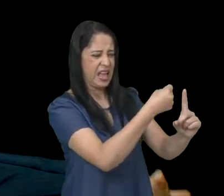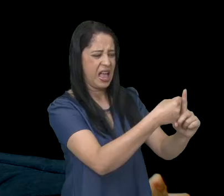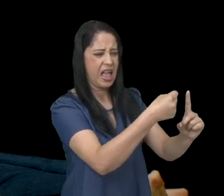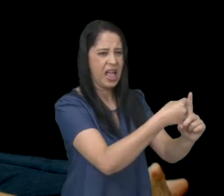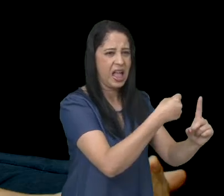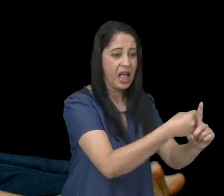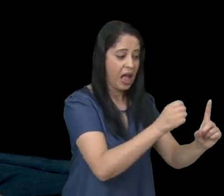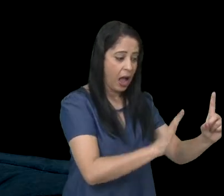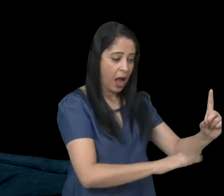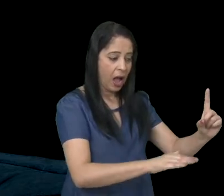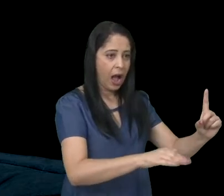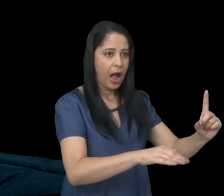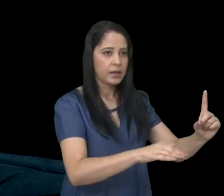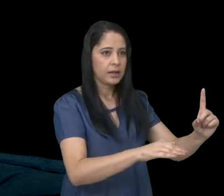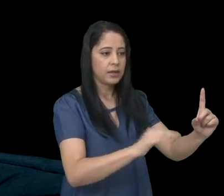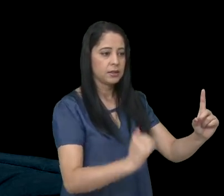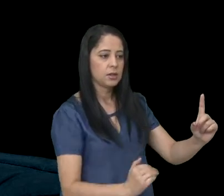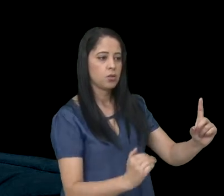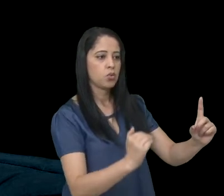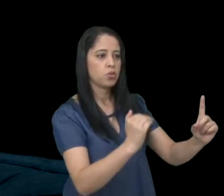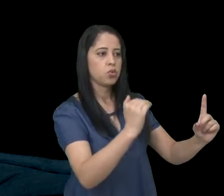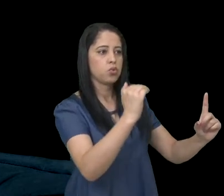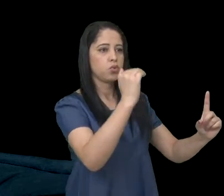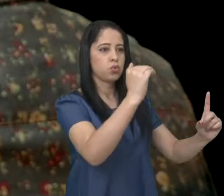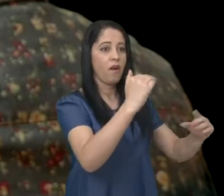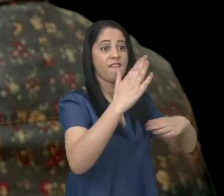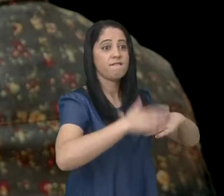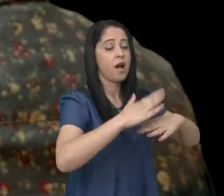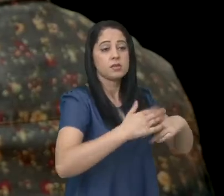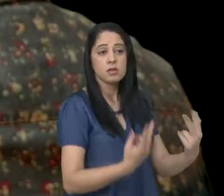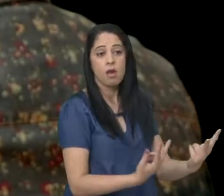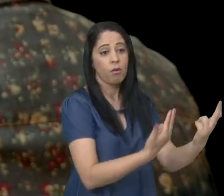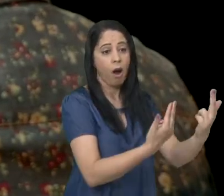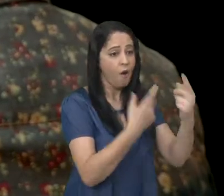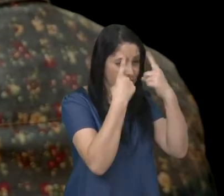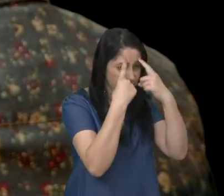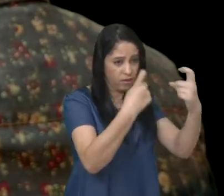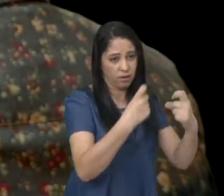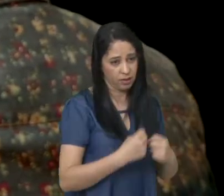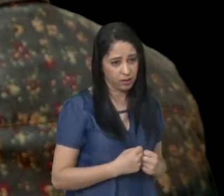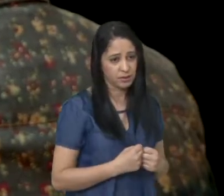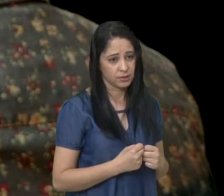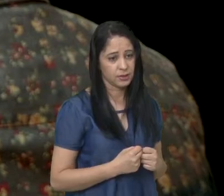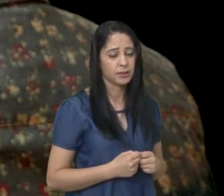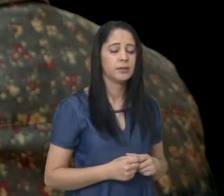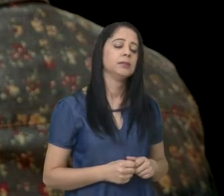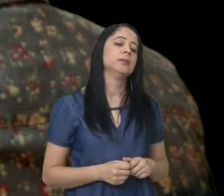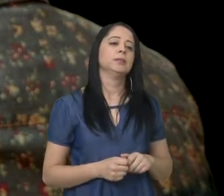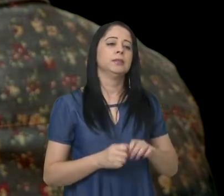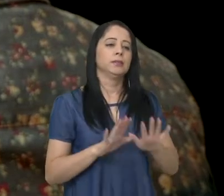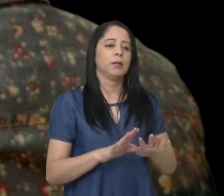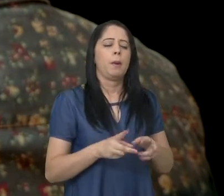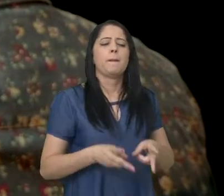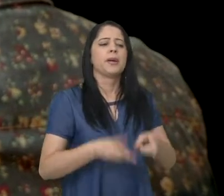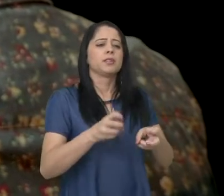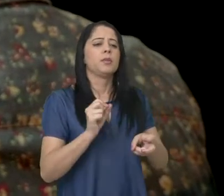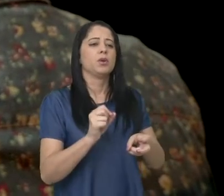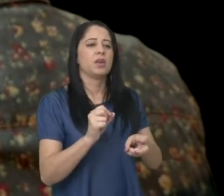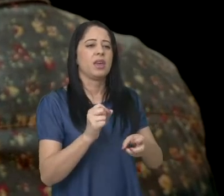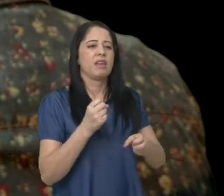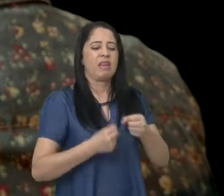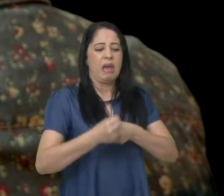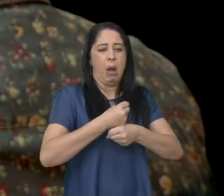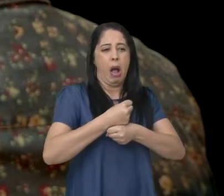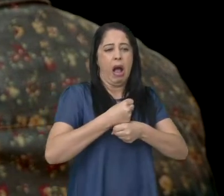reproduz depois, né? Então, hoje nós estamos vendo que, há uns anos atrás, a gente via poucas denúncias